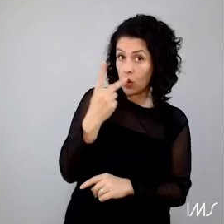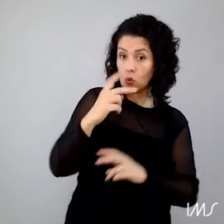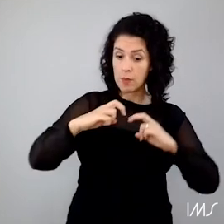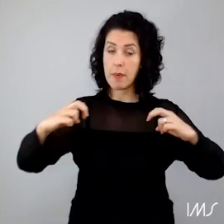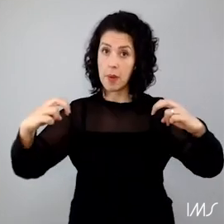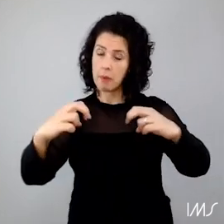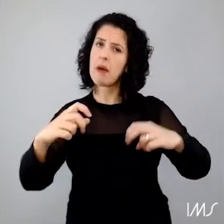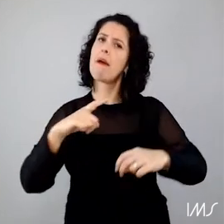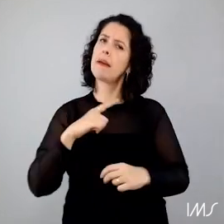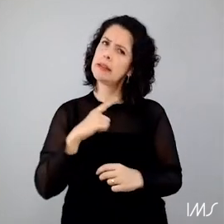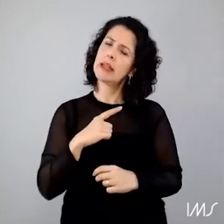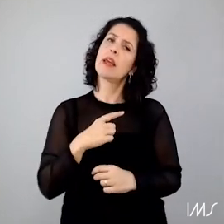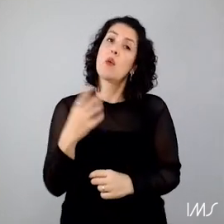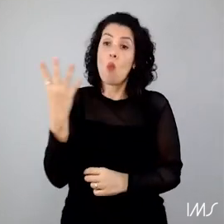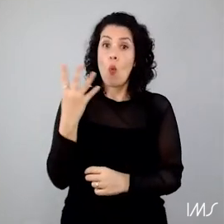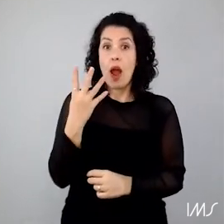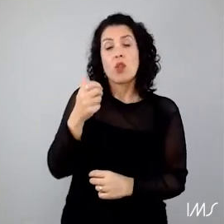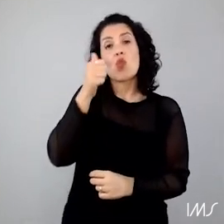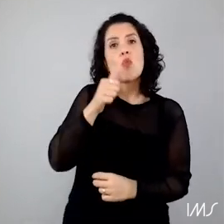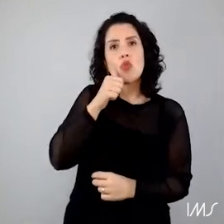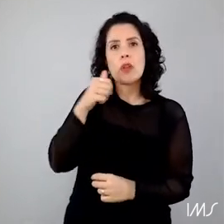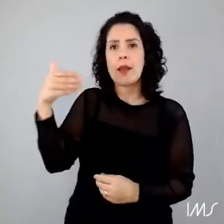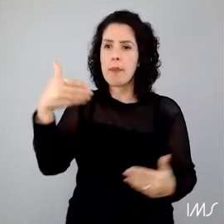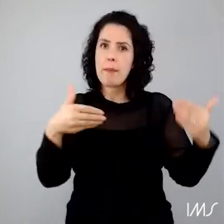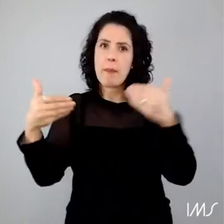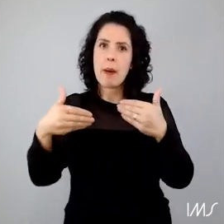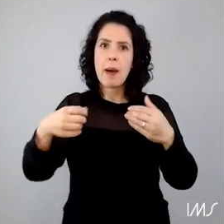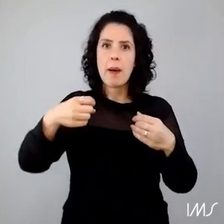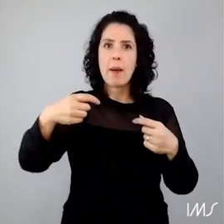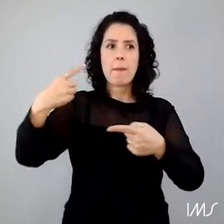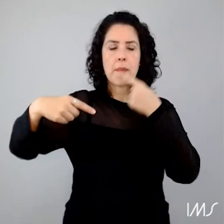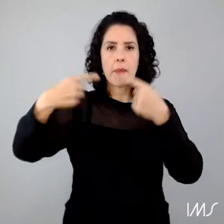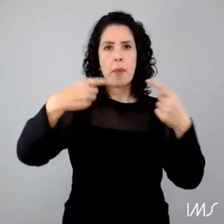questões diversas também, né? Sobre a Stefânia, né? Que